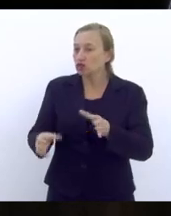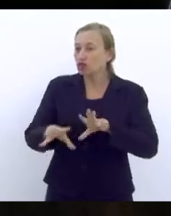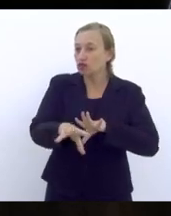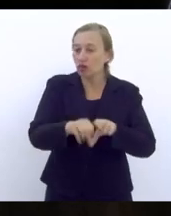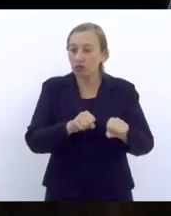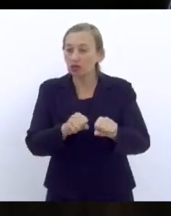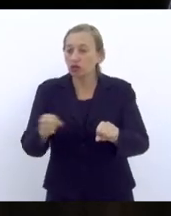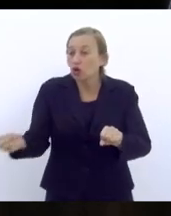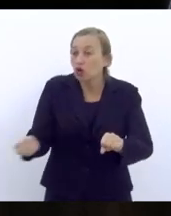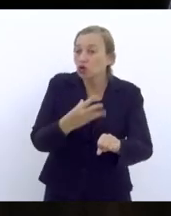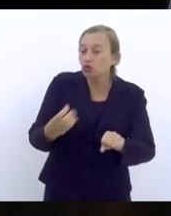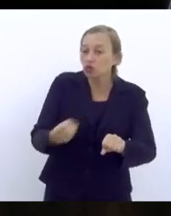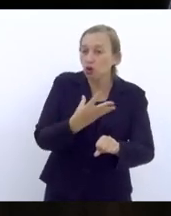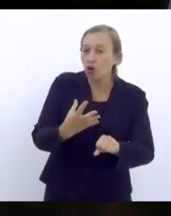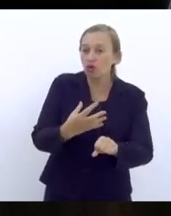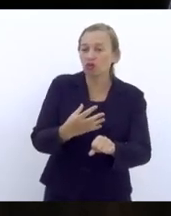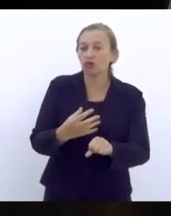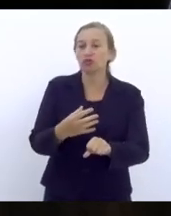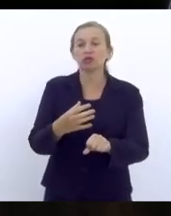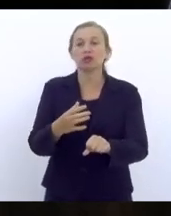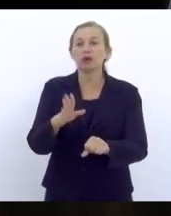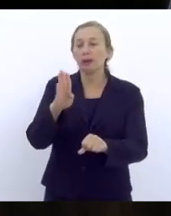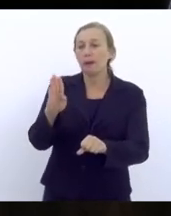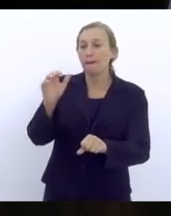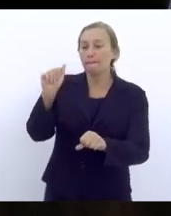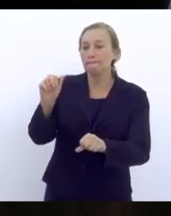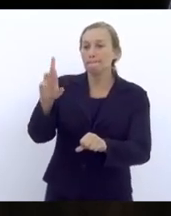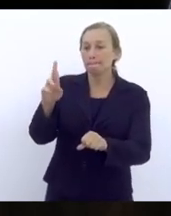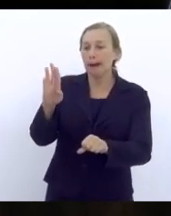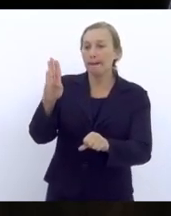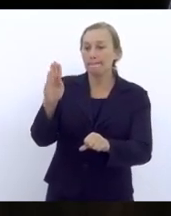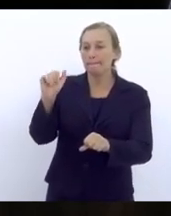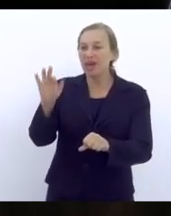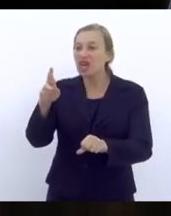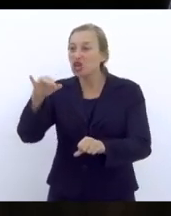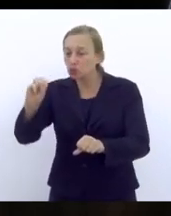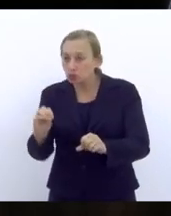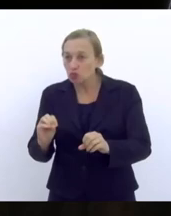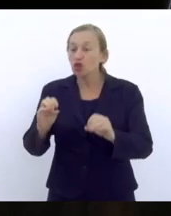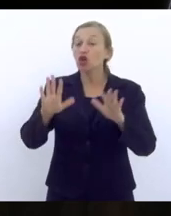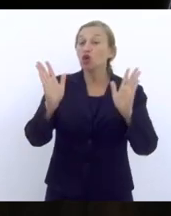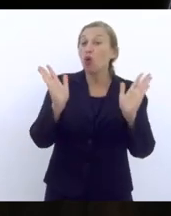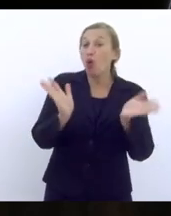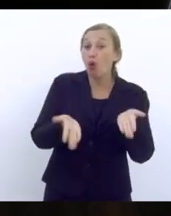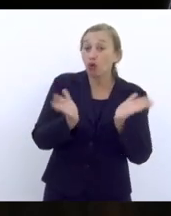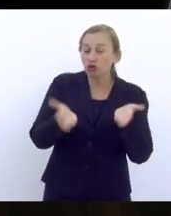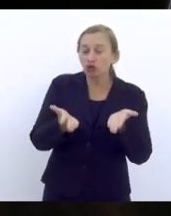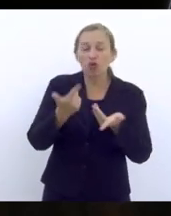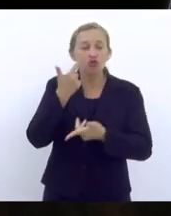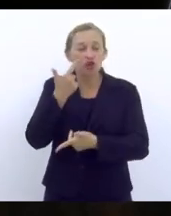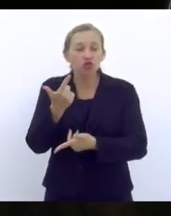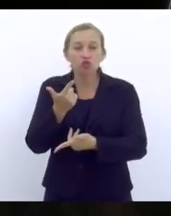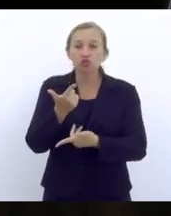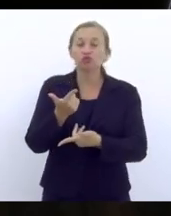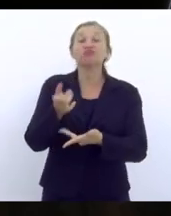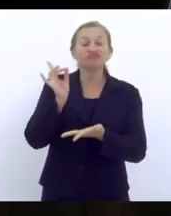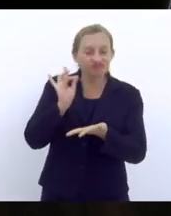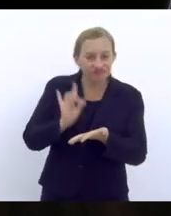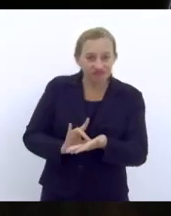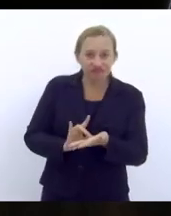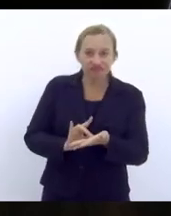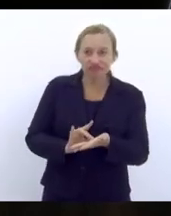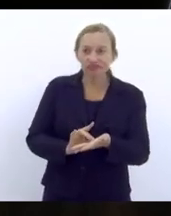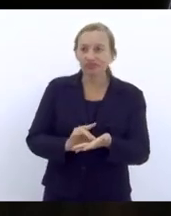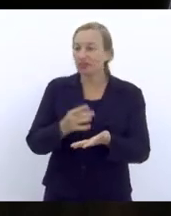novos barbeiros, assim como eu tive a oportunidade de fazer esse curso. E hoje eu vejo que realmente, sem